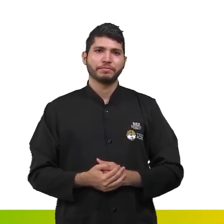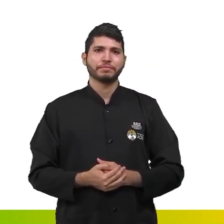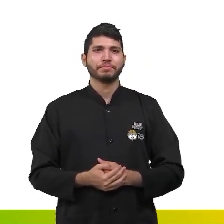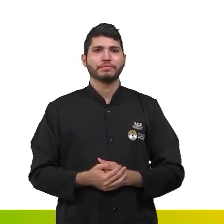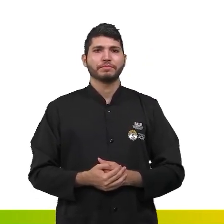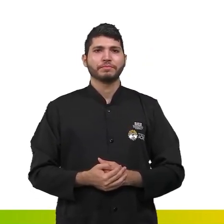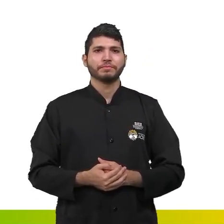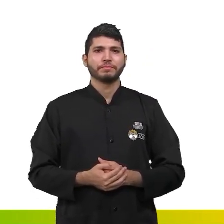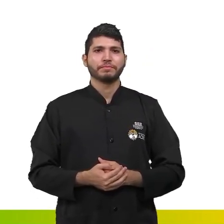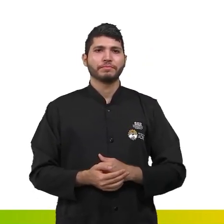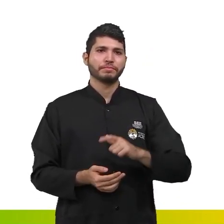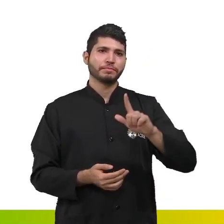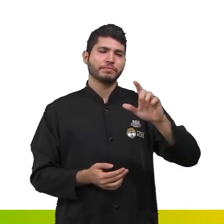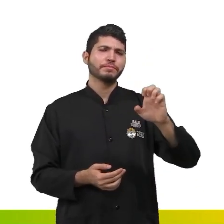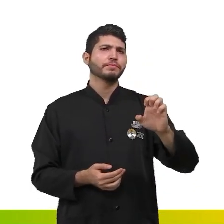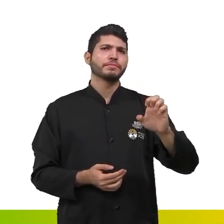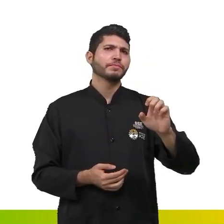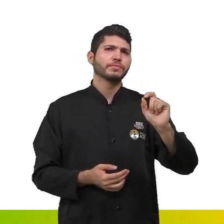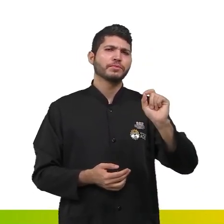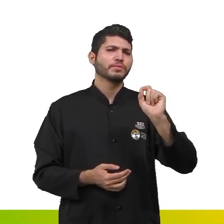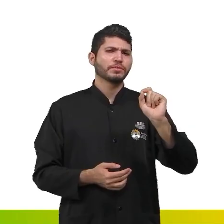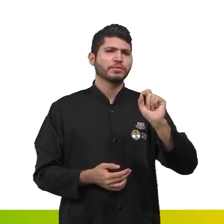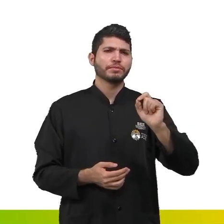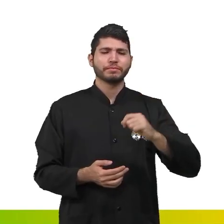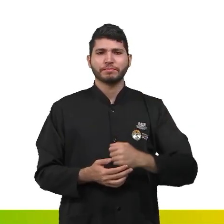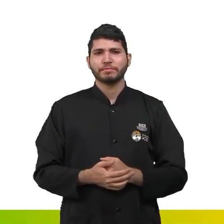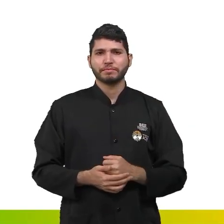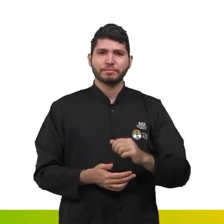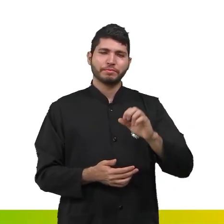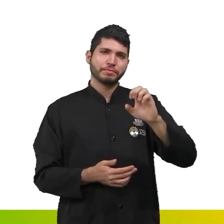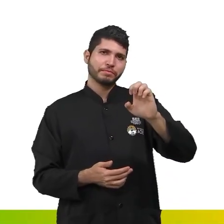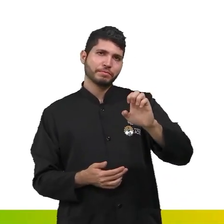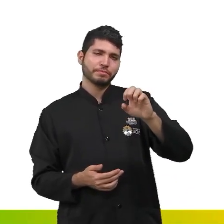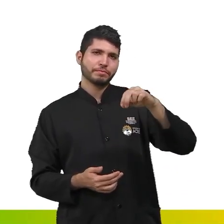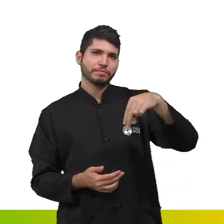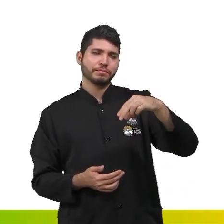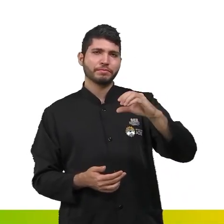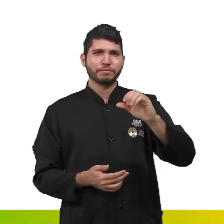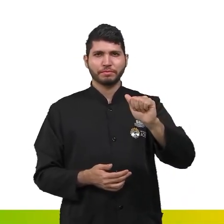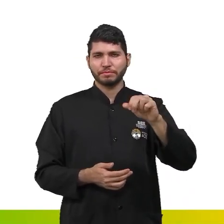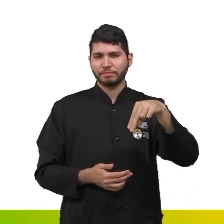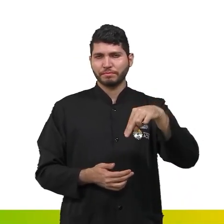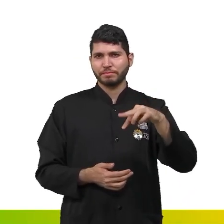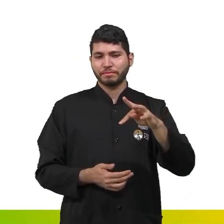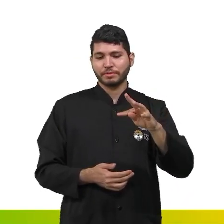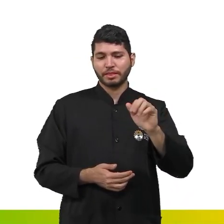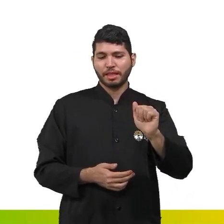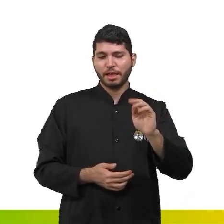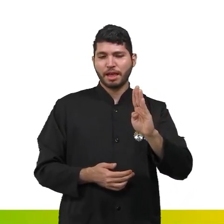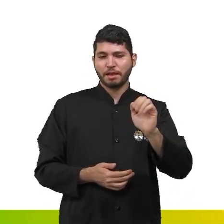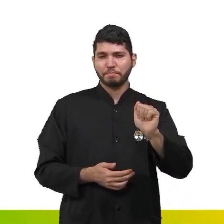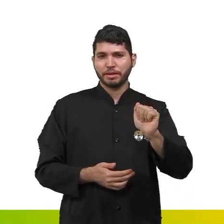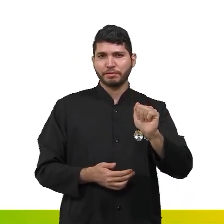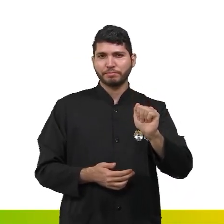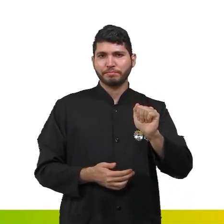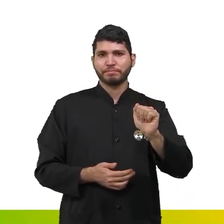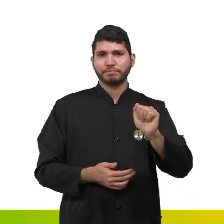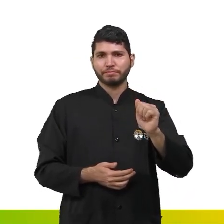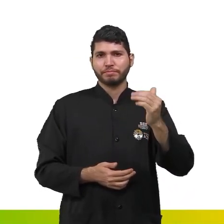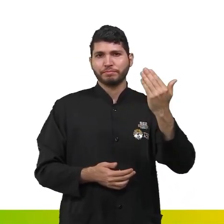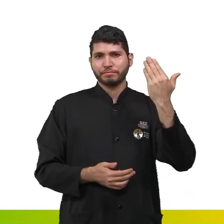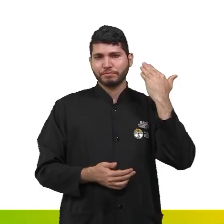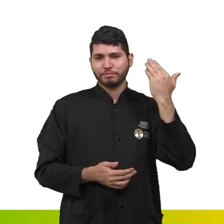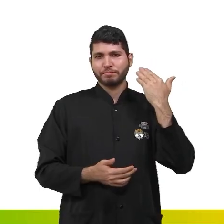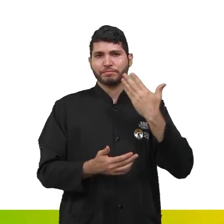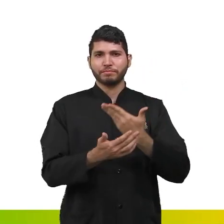Lê o quê? Lê, encantava, né? Do verbo encantar, que ele encantava estudar.